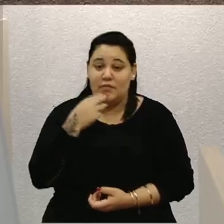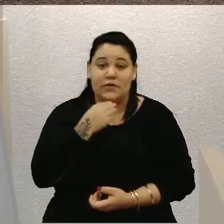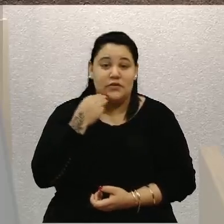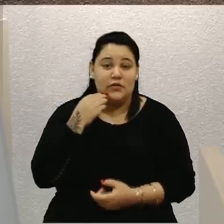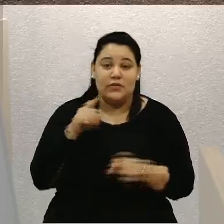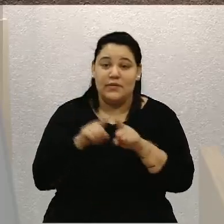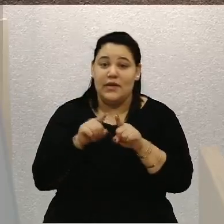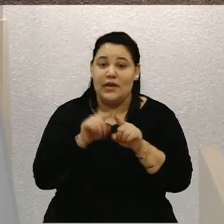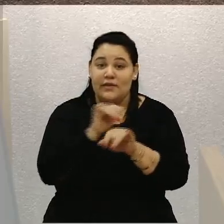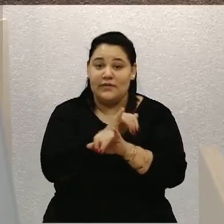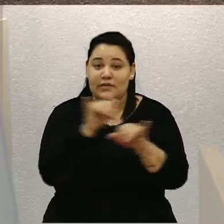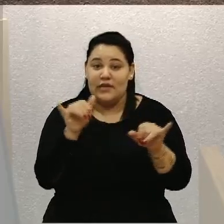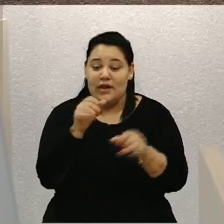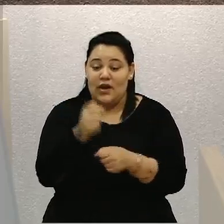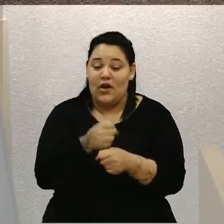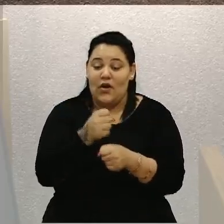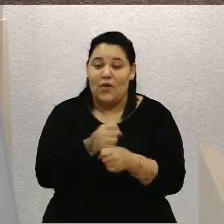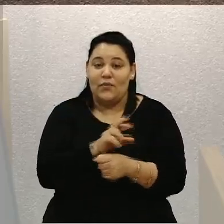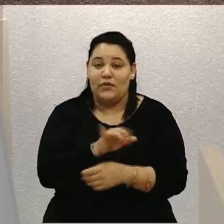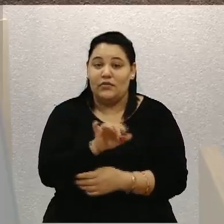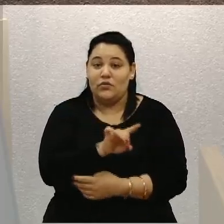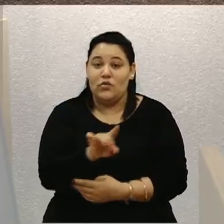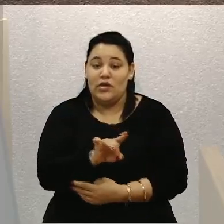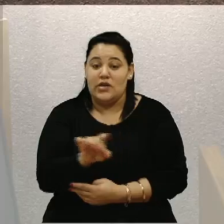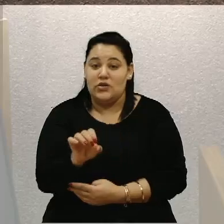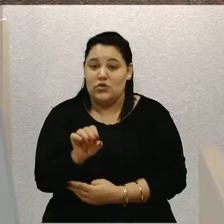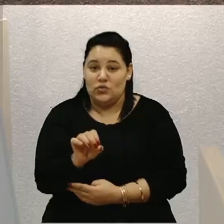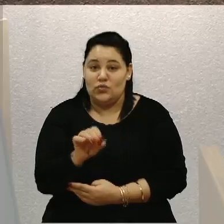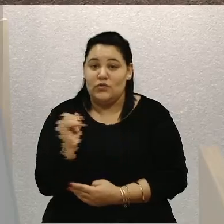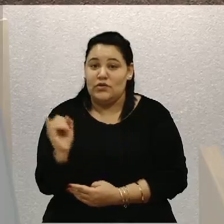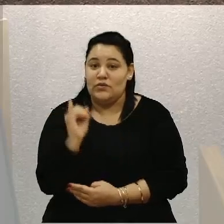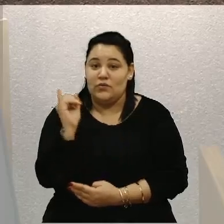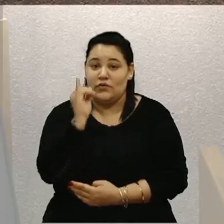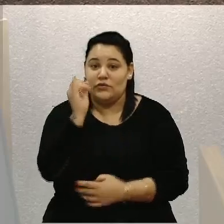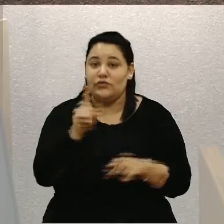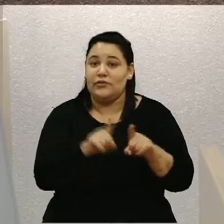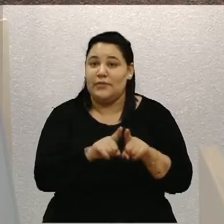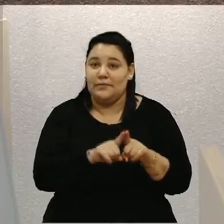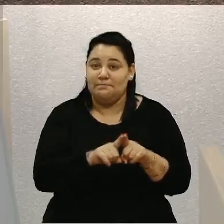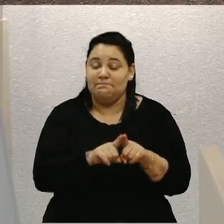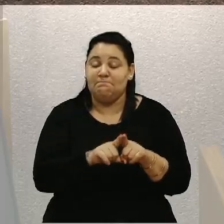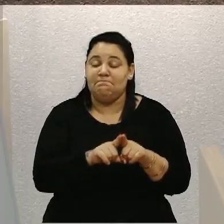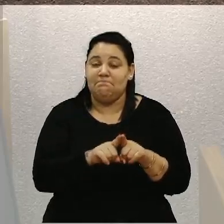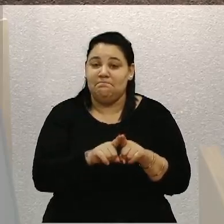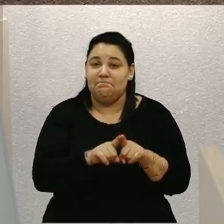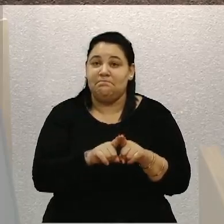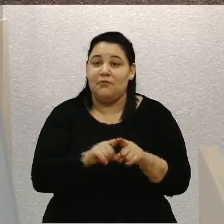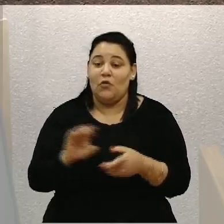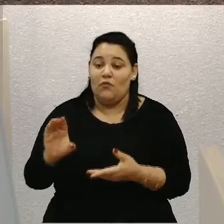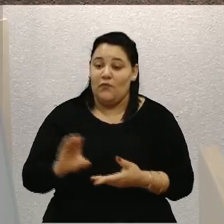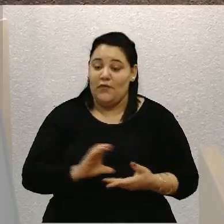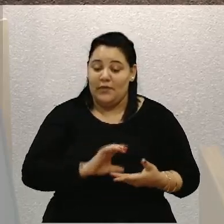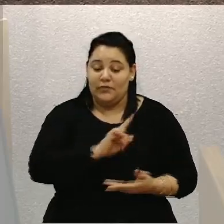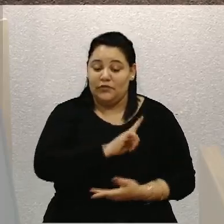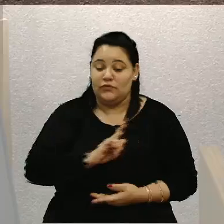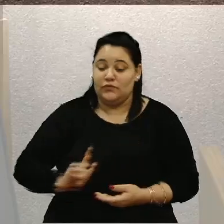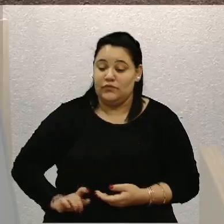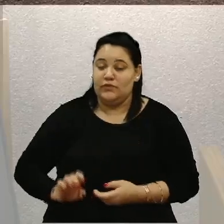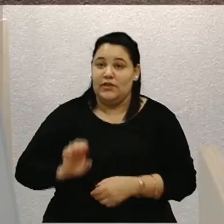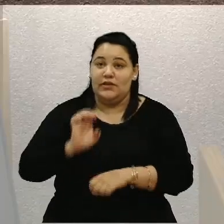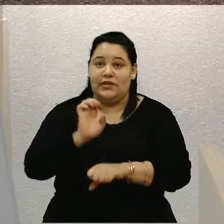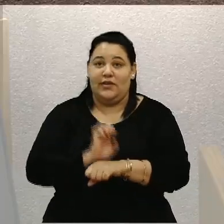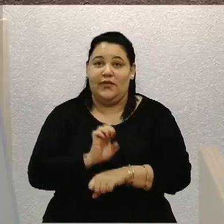se anunciou a obra do Desvio Risso, uma requalificação importantíssima, com recursos do governo do estado, com